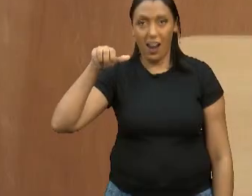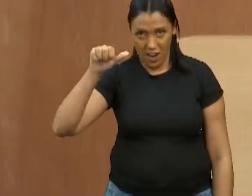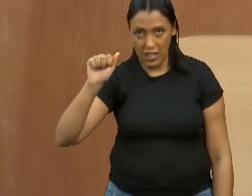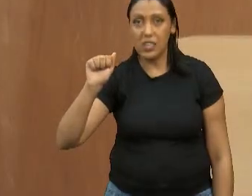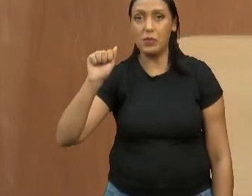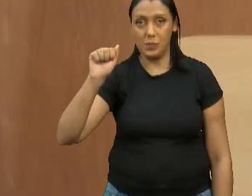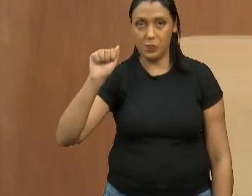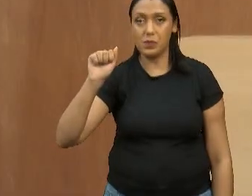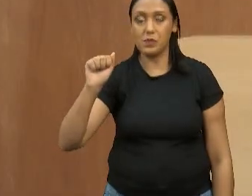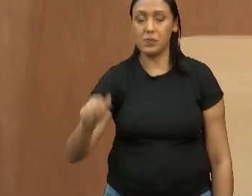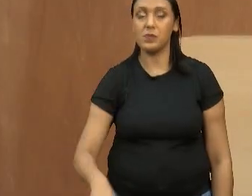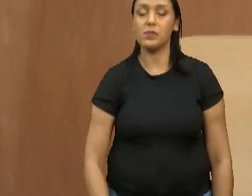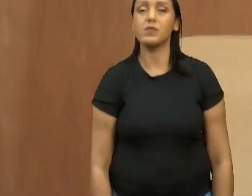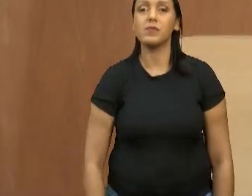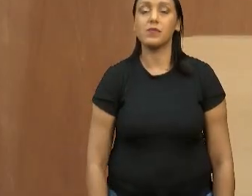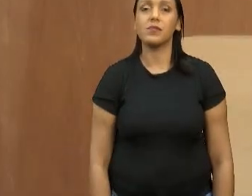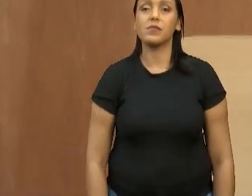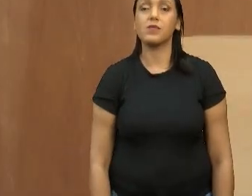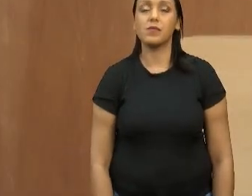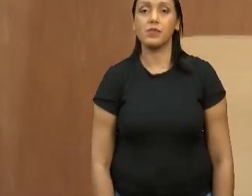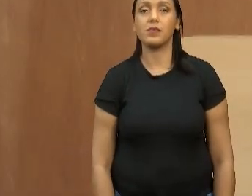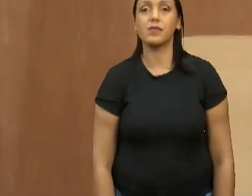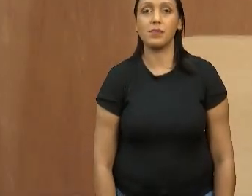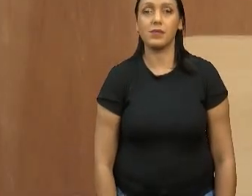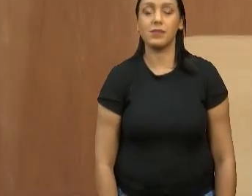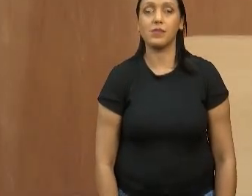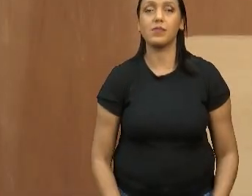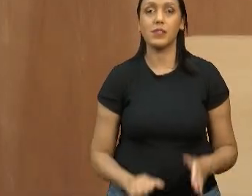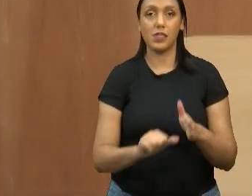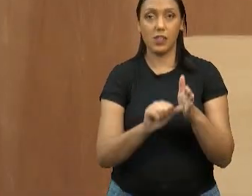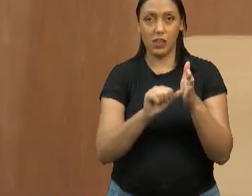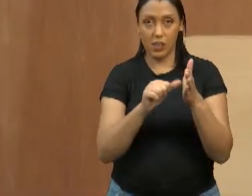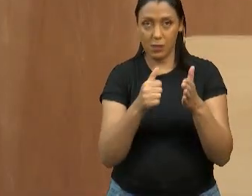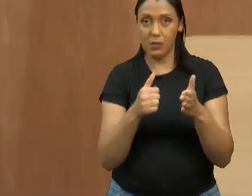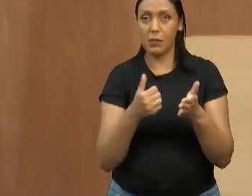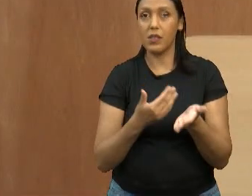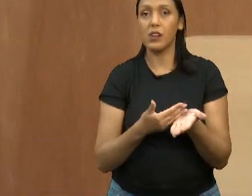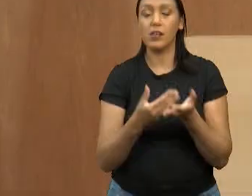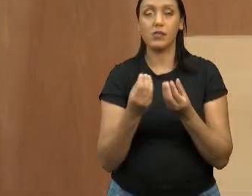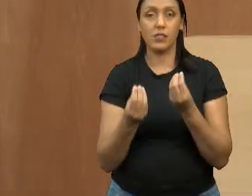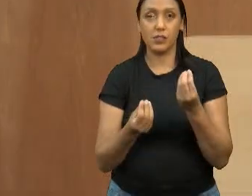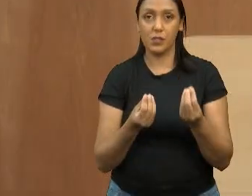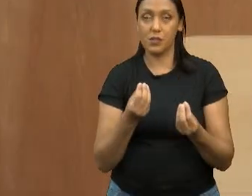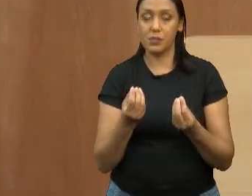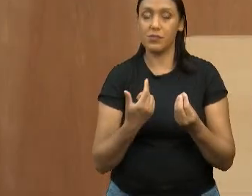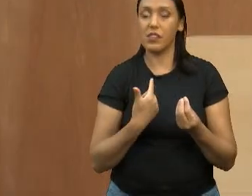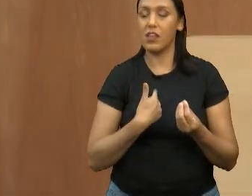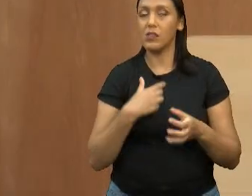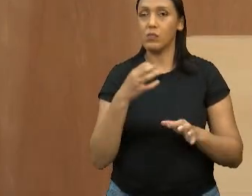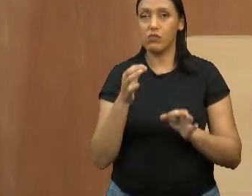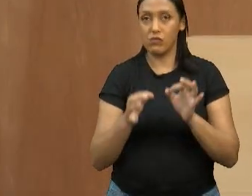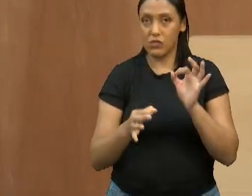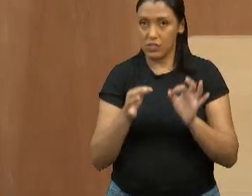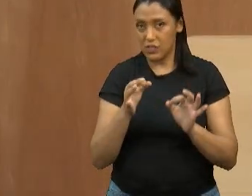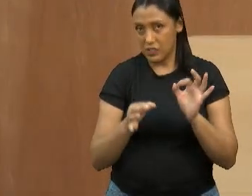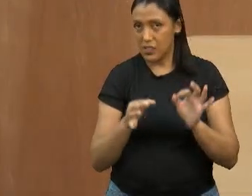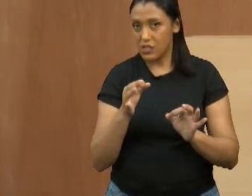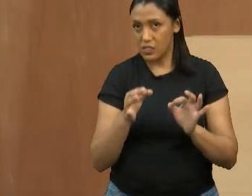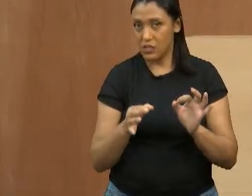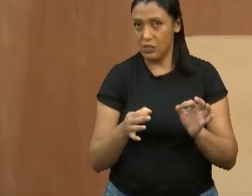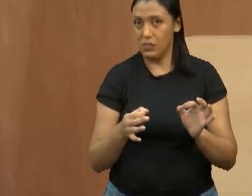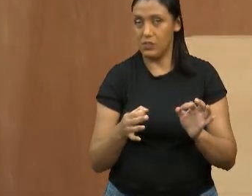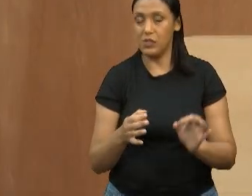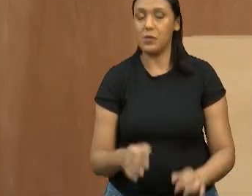vou fazer um breve resumo, tá bom? Primeiro, a gente colocou isso na justificativa e para você que está nos assistindo, a você que